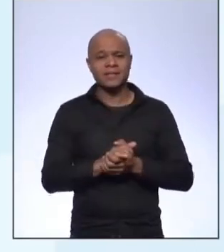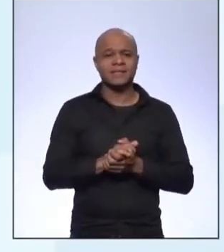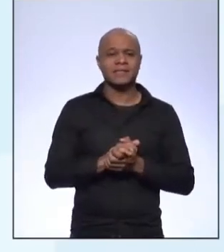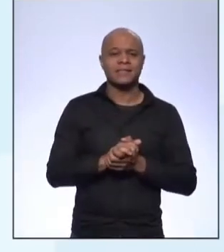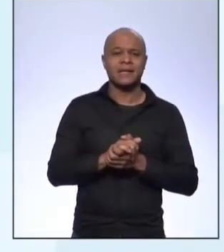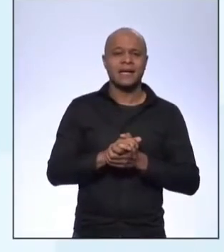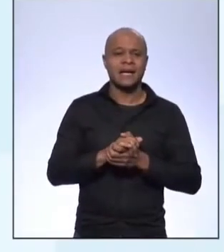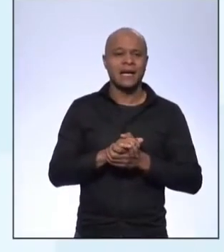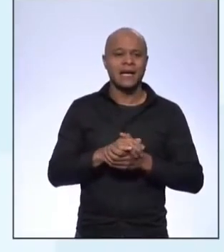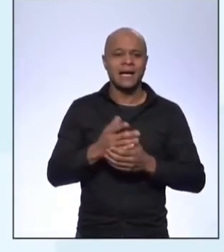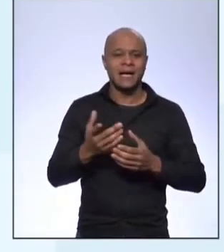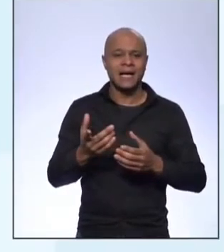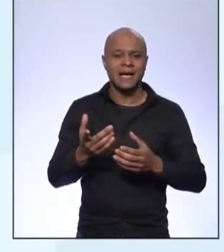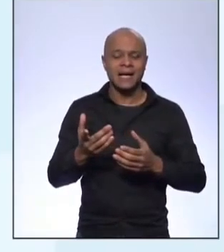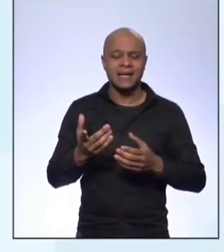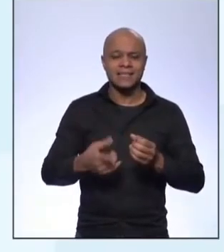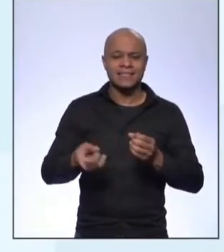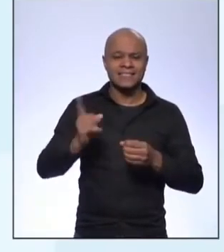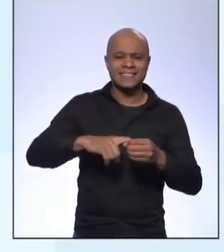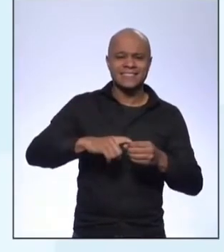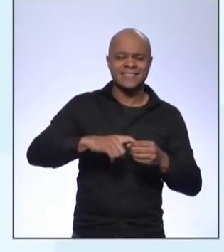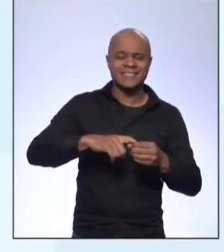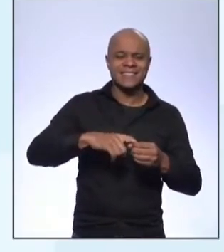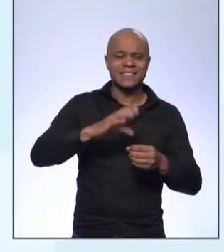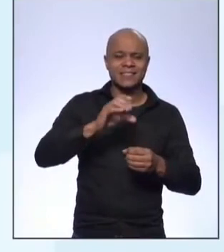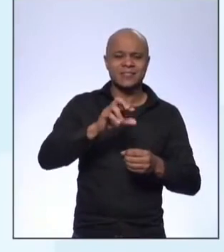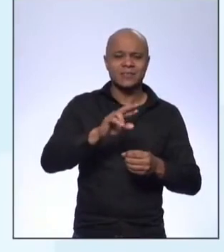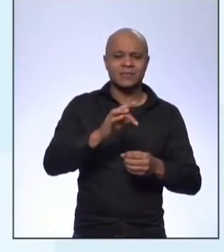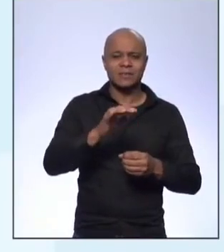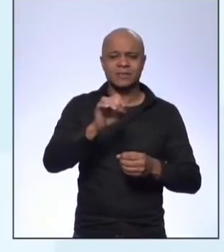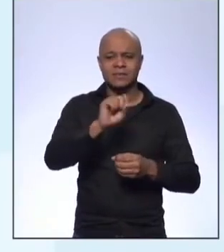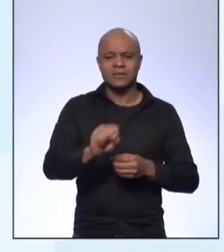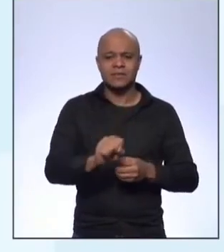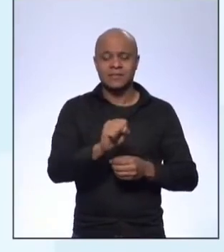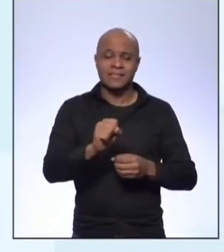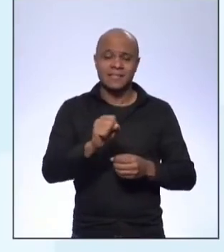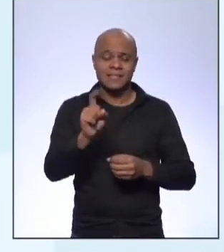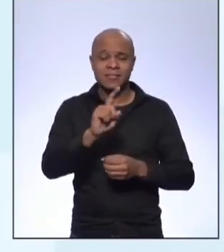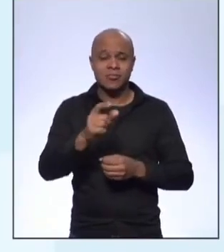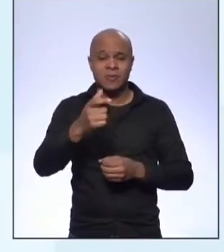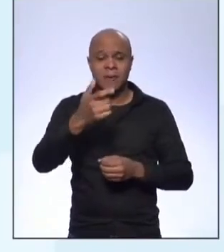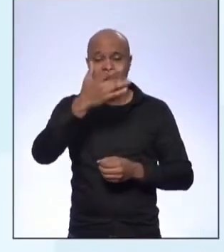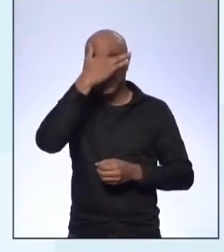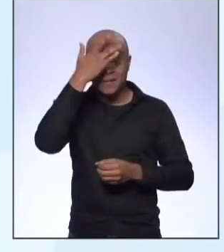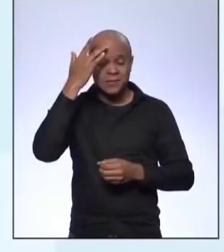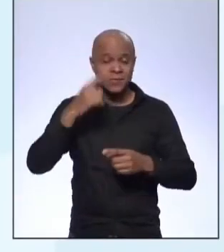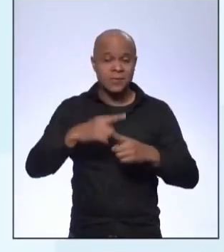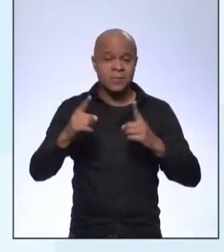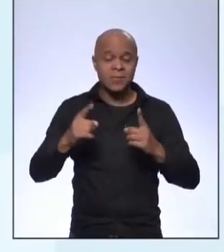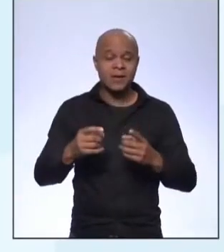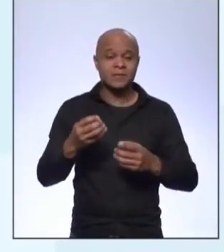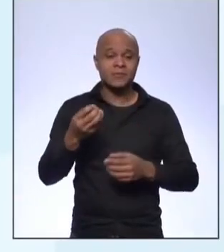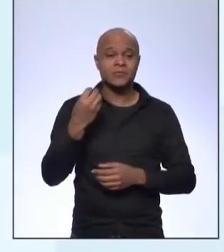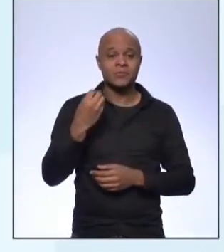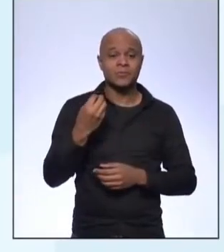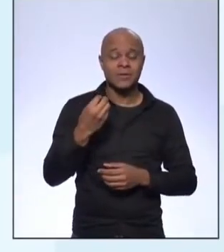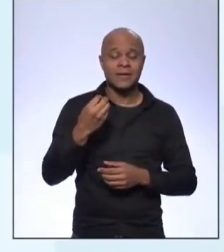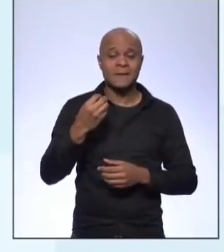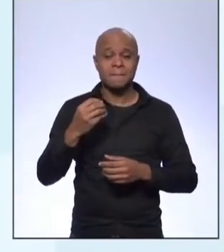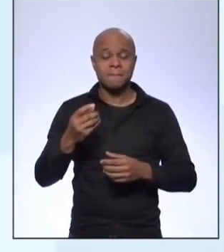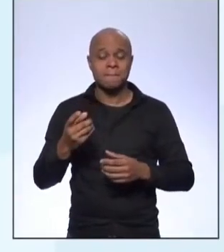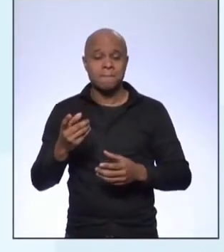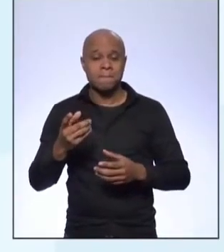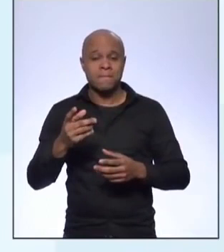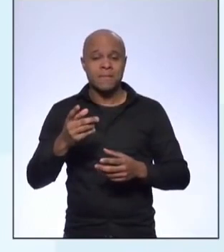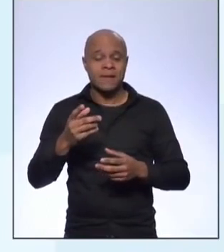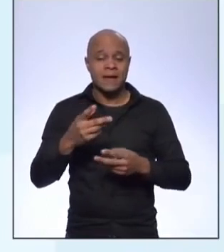Hernan Cortez a Veracruz, não é o Hernan Cortez chegando, é o que a chegada dele